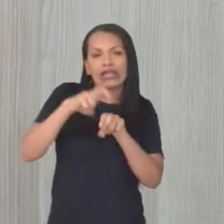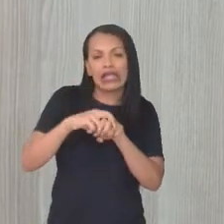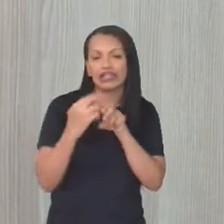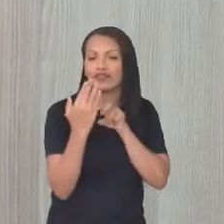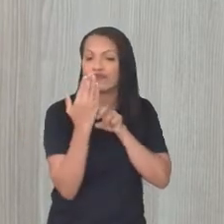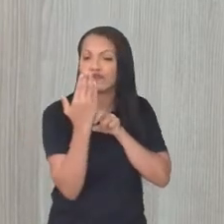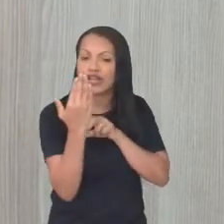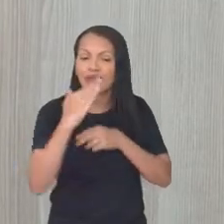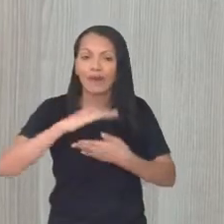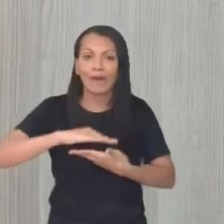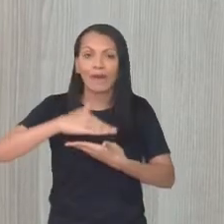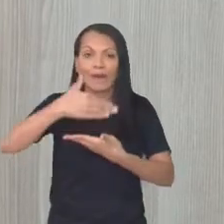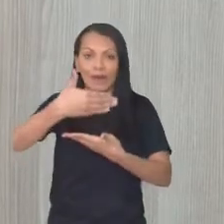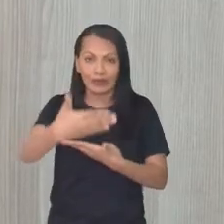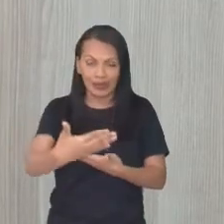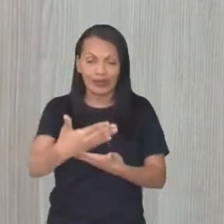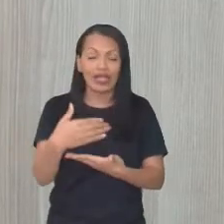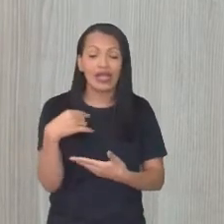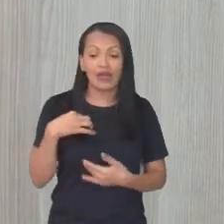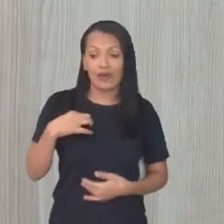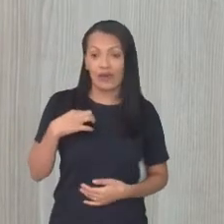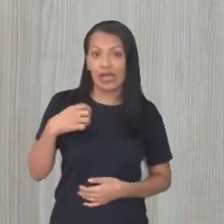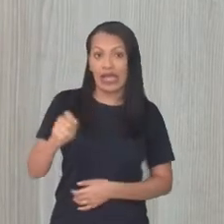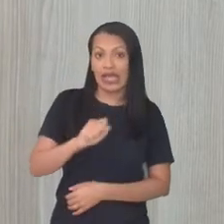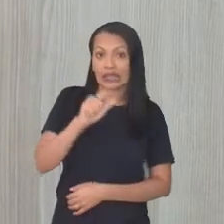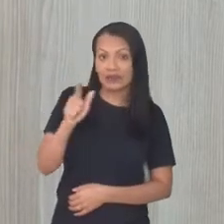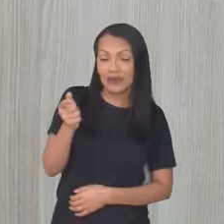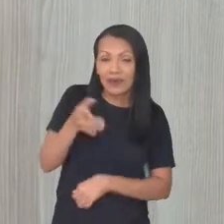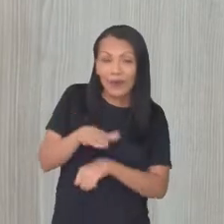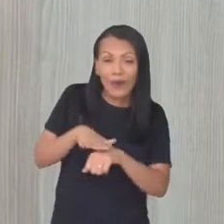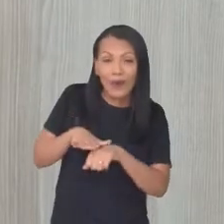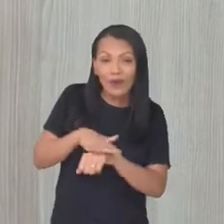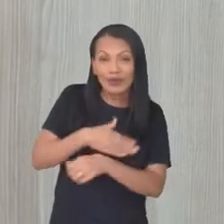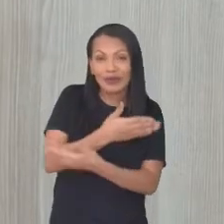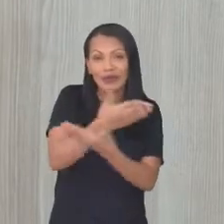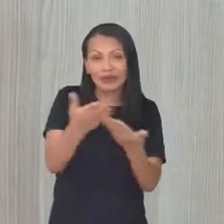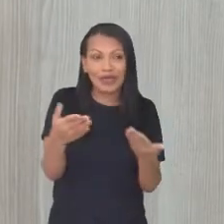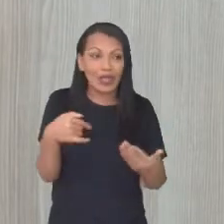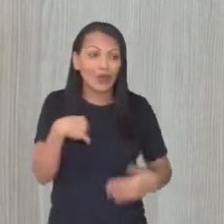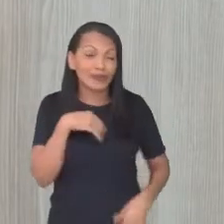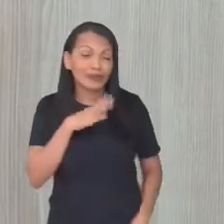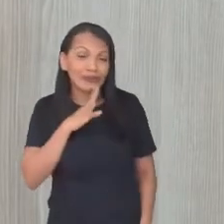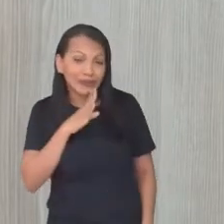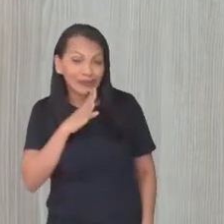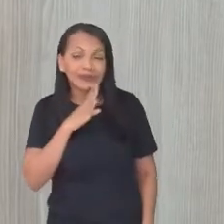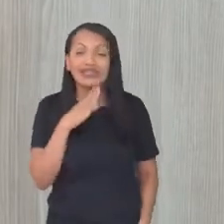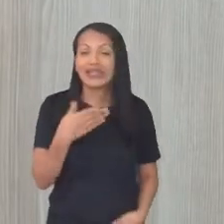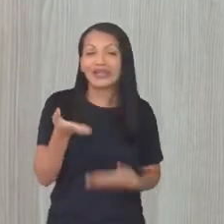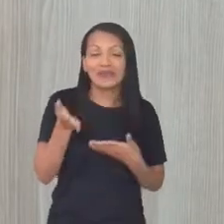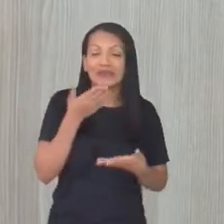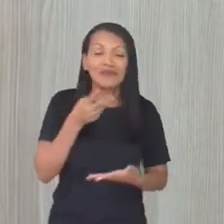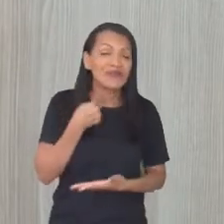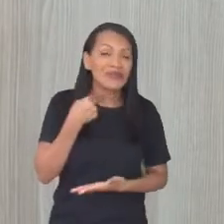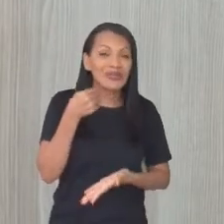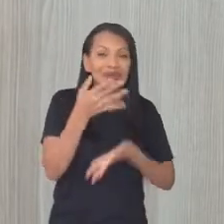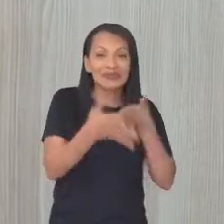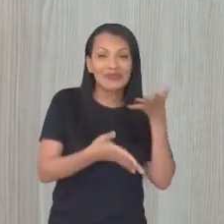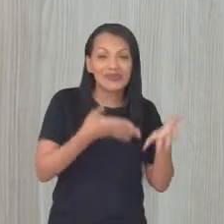azul e aqui estou pronta para conversar com vocês. Enquanto eu estava muda aqui, né, estava sem poder falar,